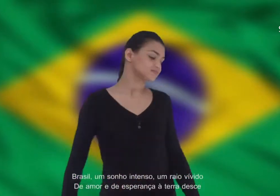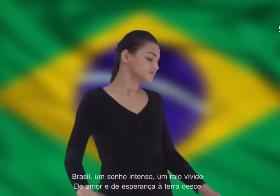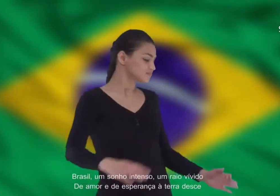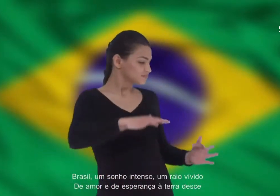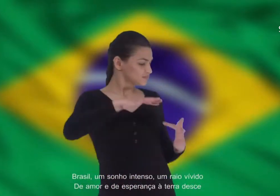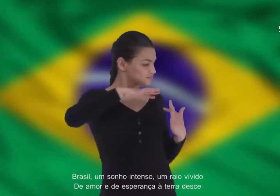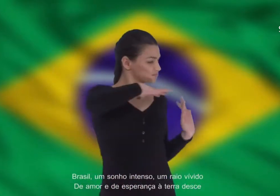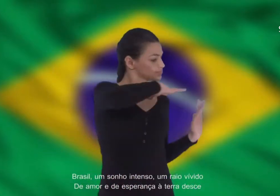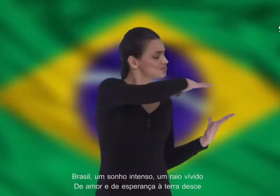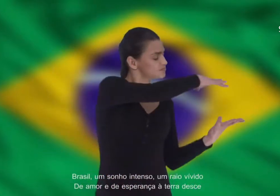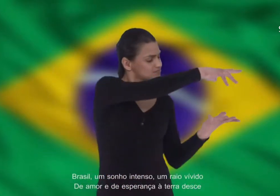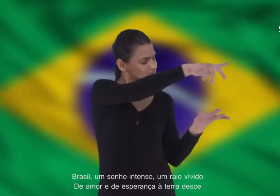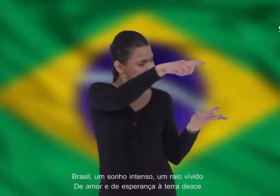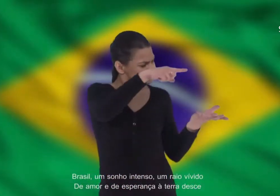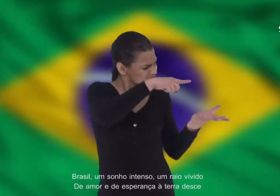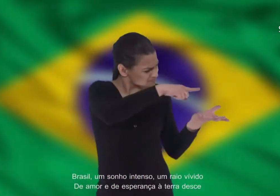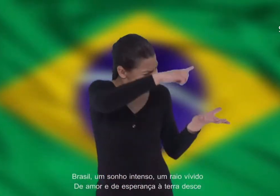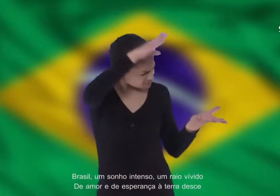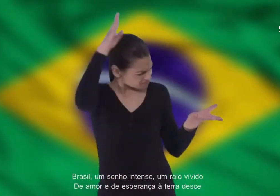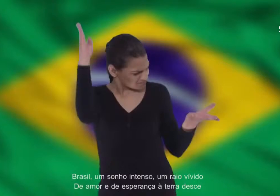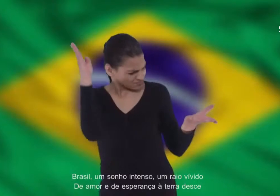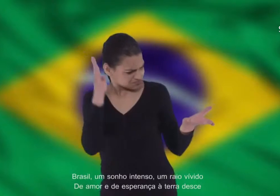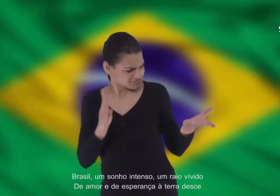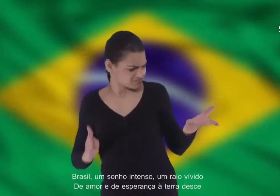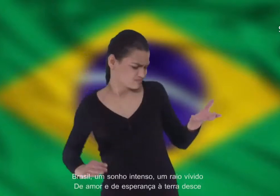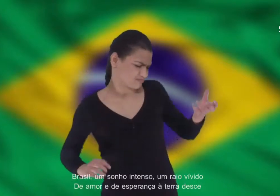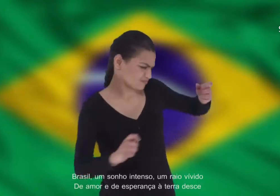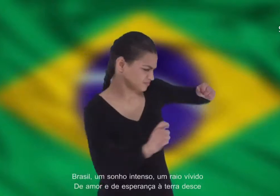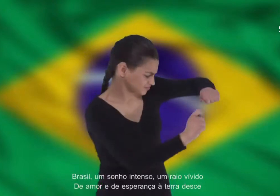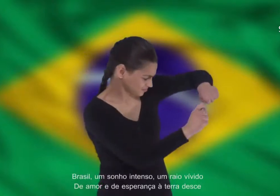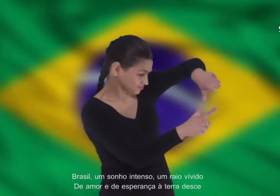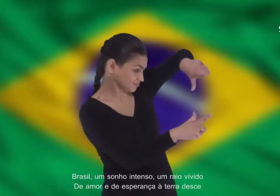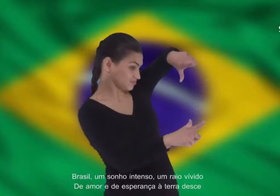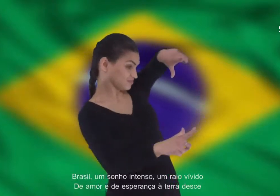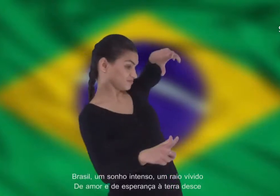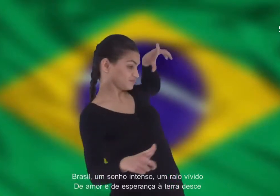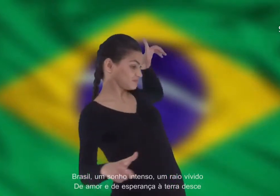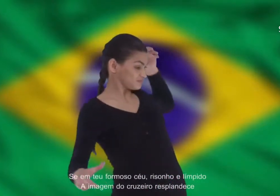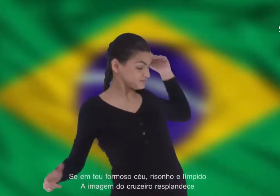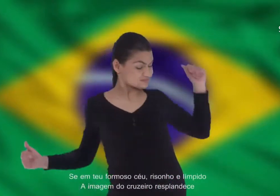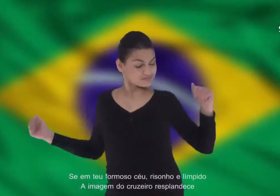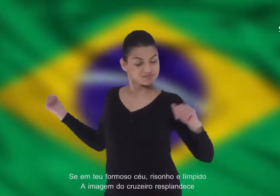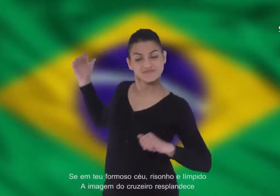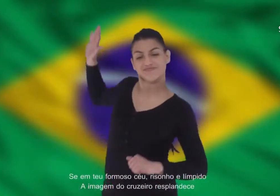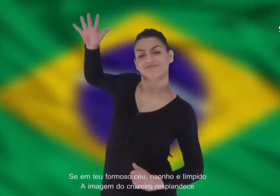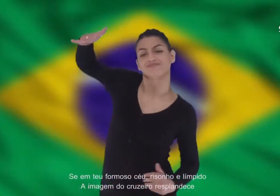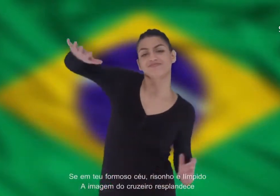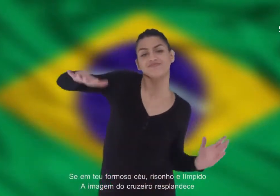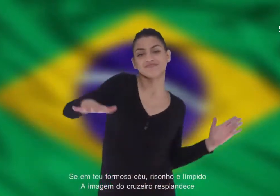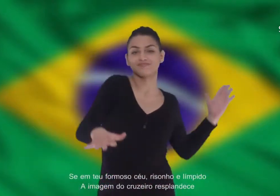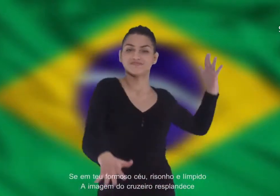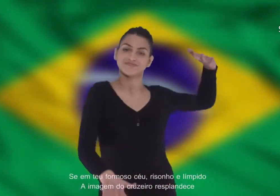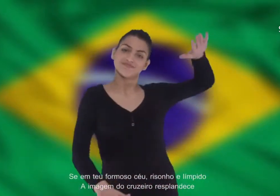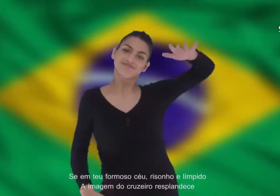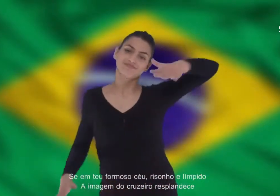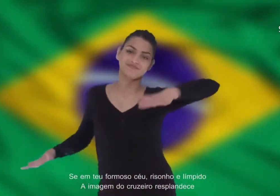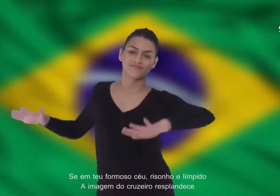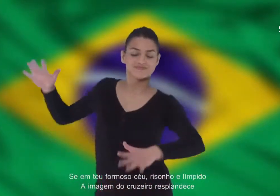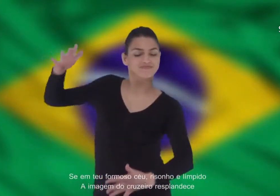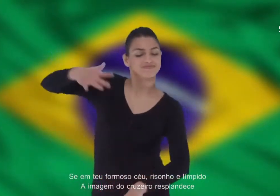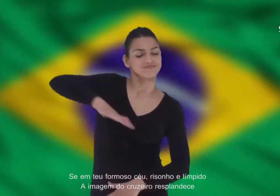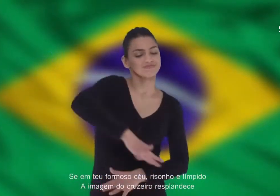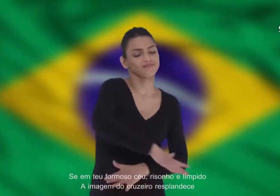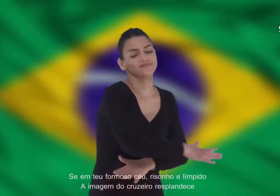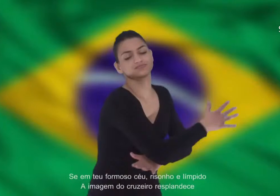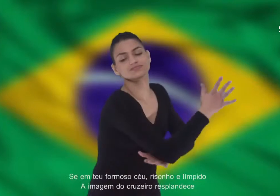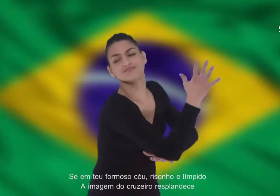um raio vívido de amor e de esperança agradece. Sem teu famoso céu